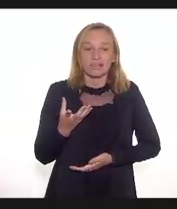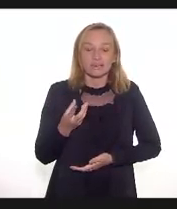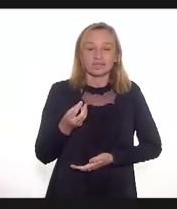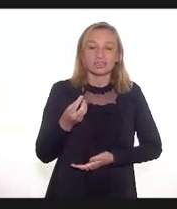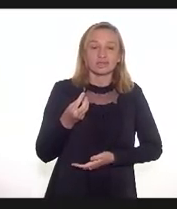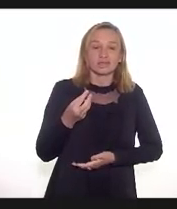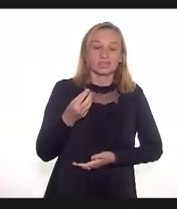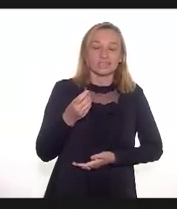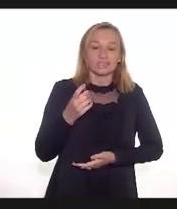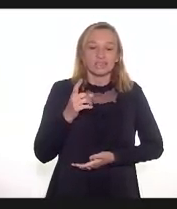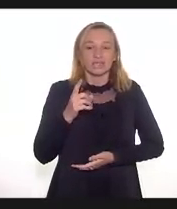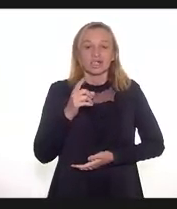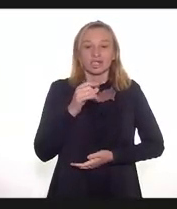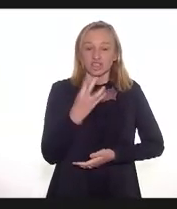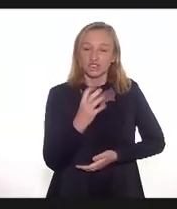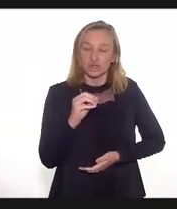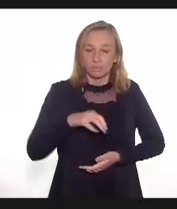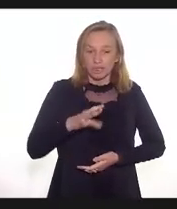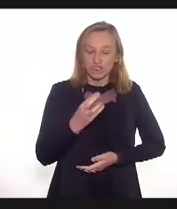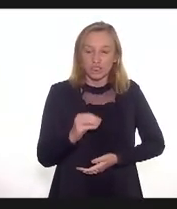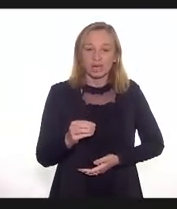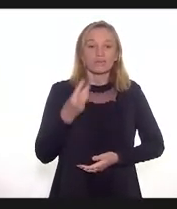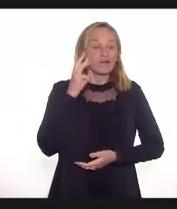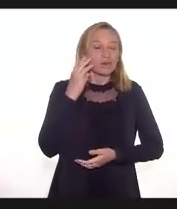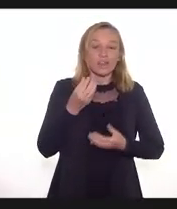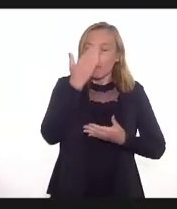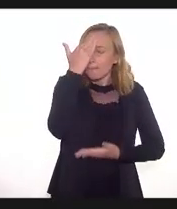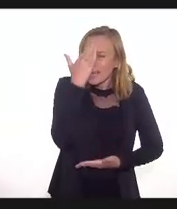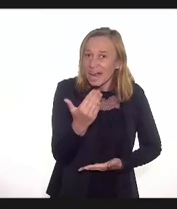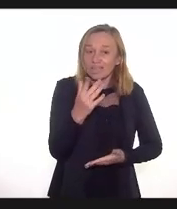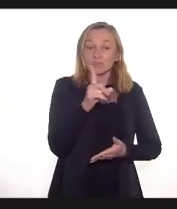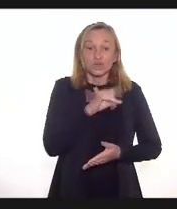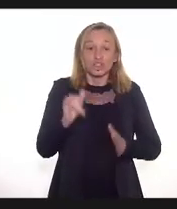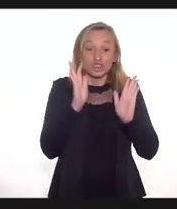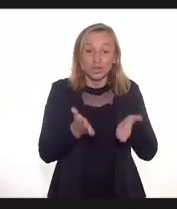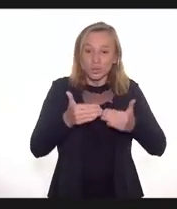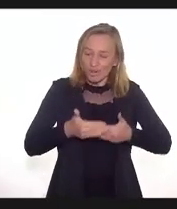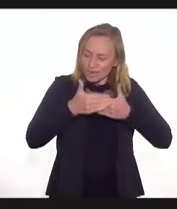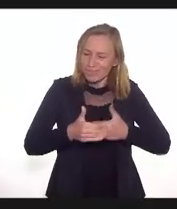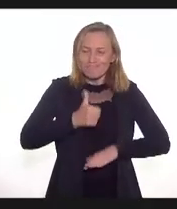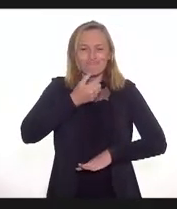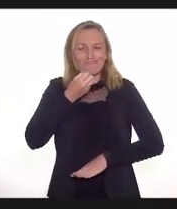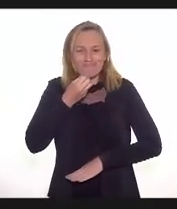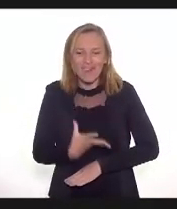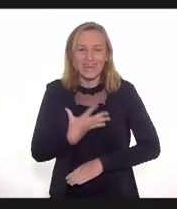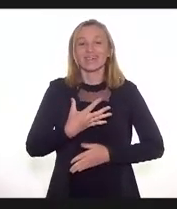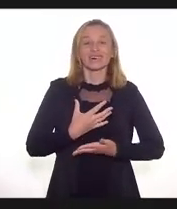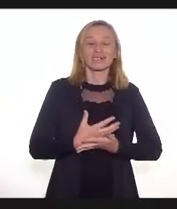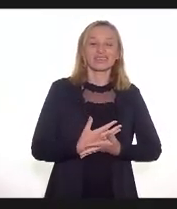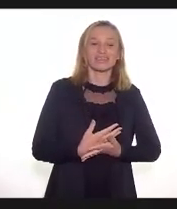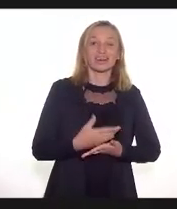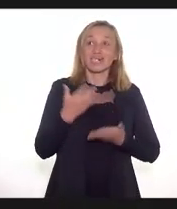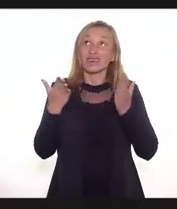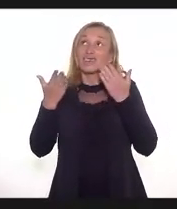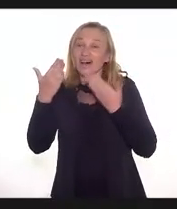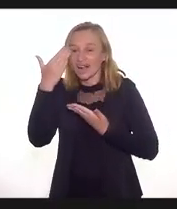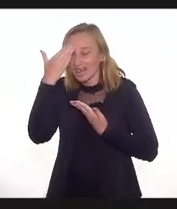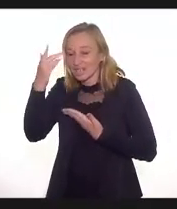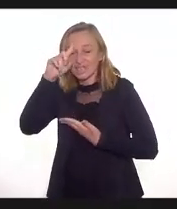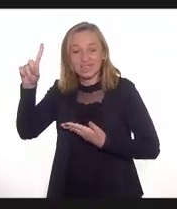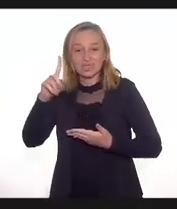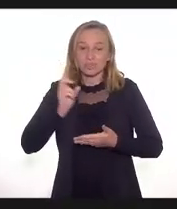Carlos Mink, Chico Machado, Valdec, muito obrigado pelo dia de hoje. Avançamos bem e rogo a Deus que continue nos